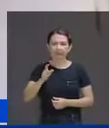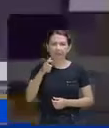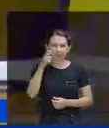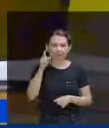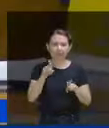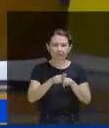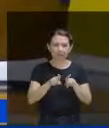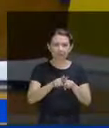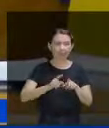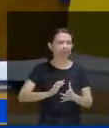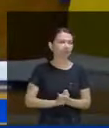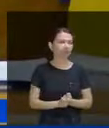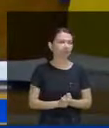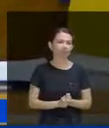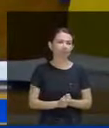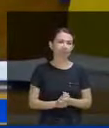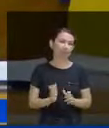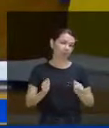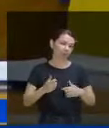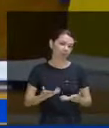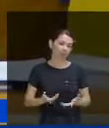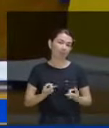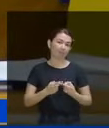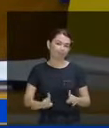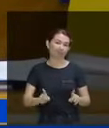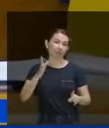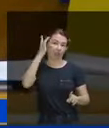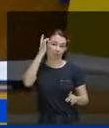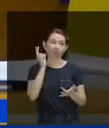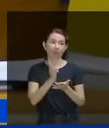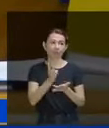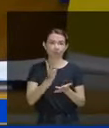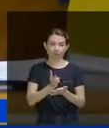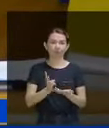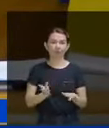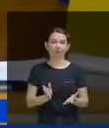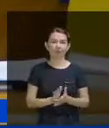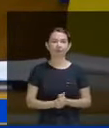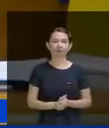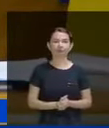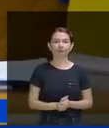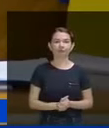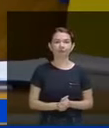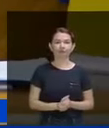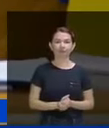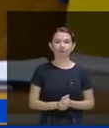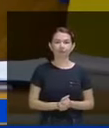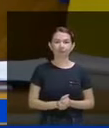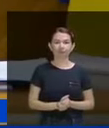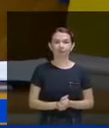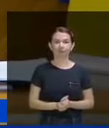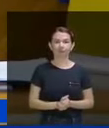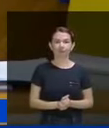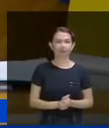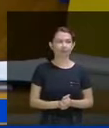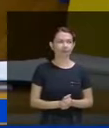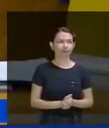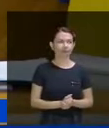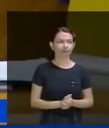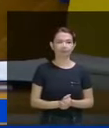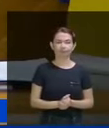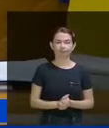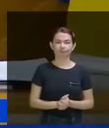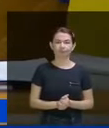querendo ficar conosco, será sempre um prazer, doutor, mas, de qualquer forma, amanhã continuaremos, tá? Perfeito. Prazer é o nosso.